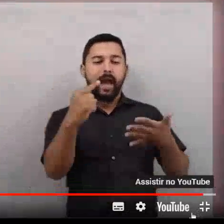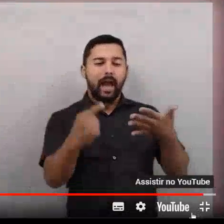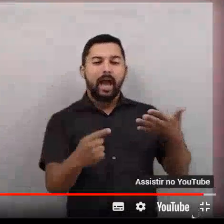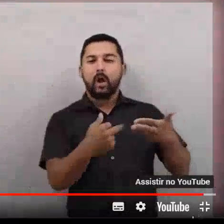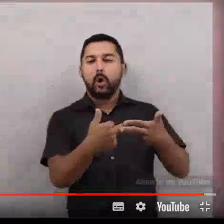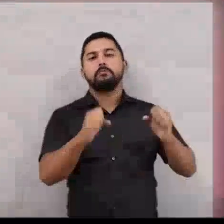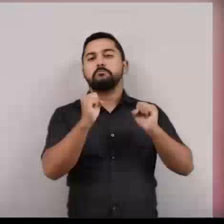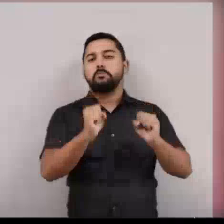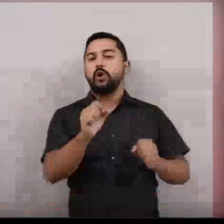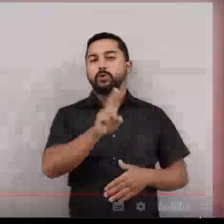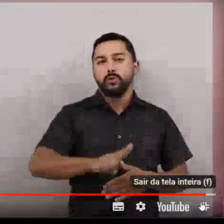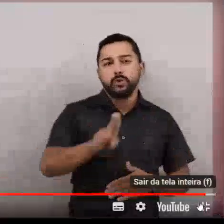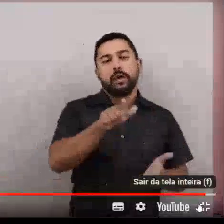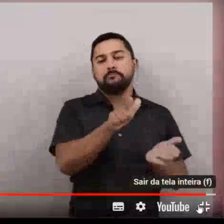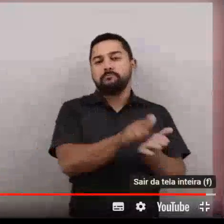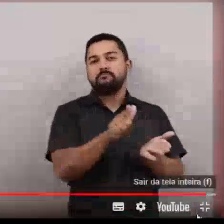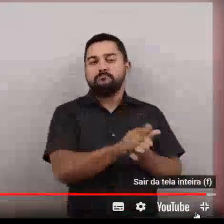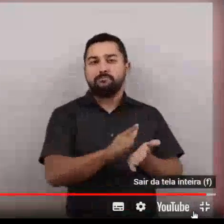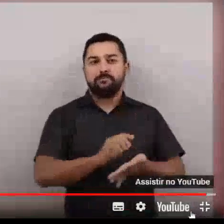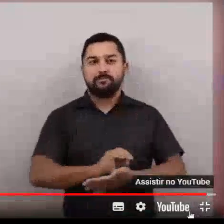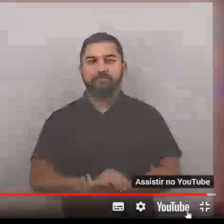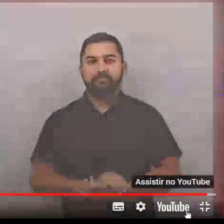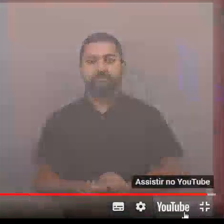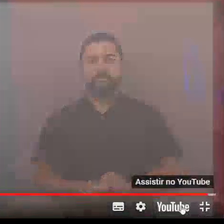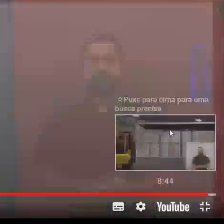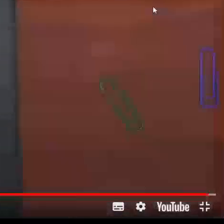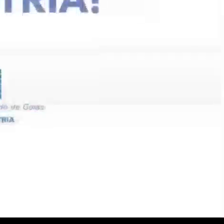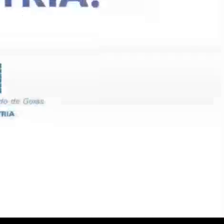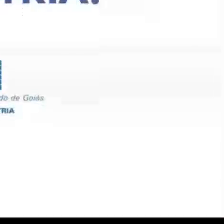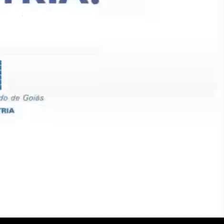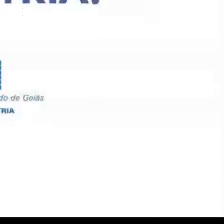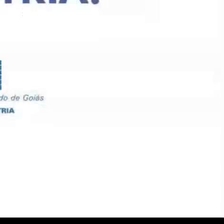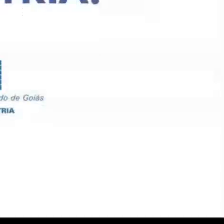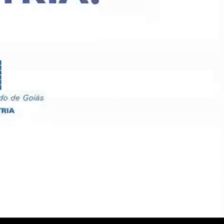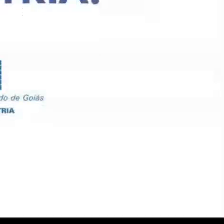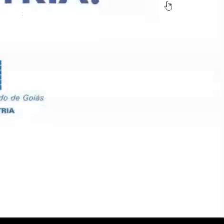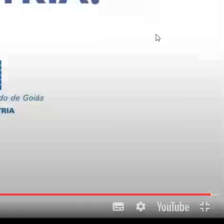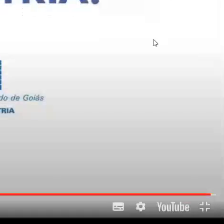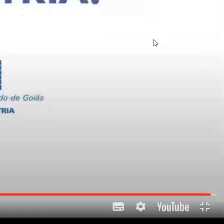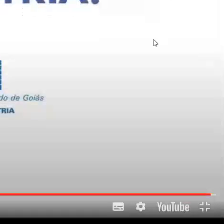Para as mais diversas aplicações e utilizações.